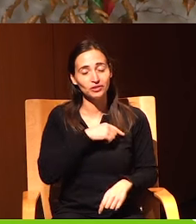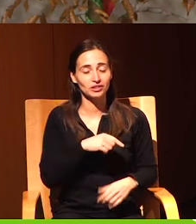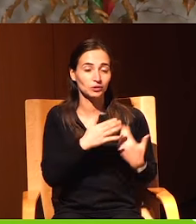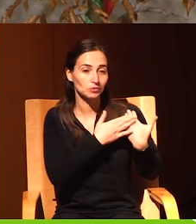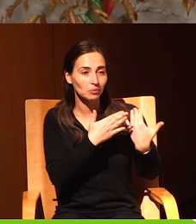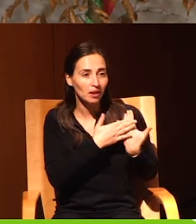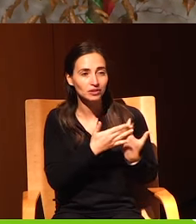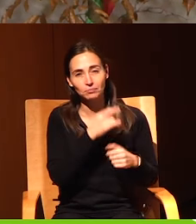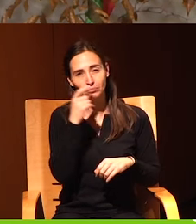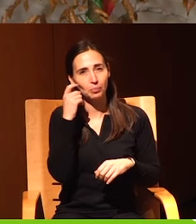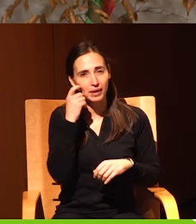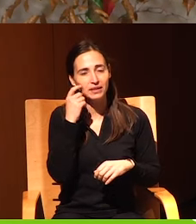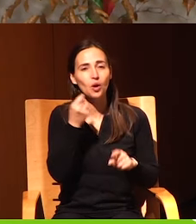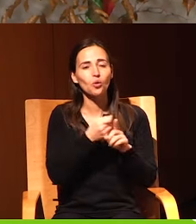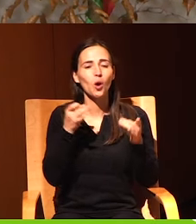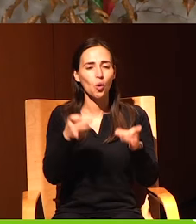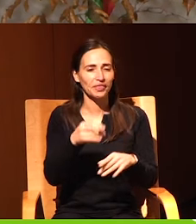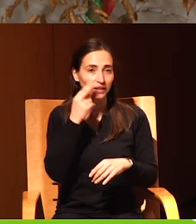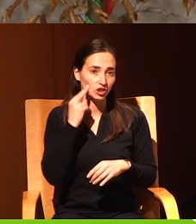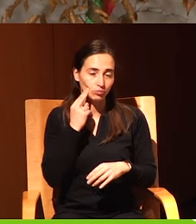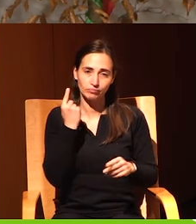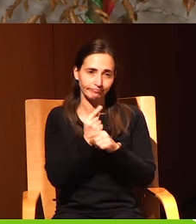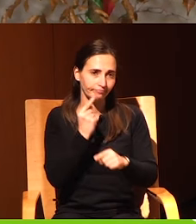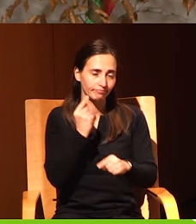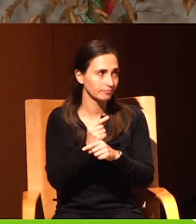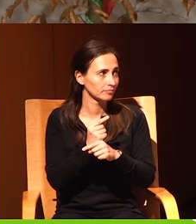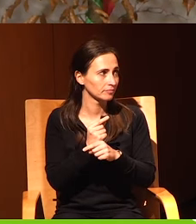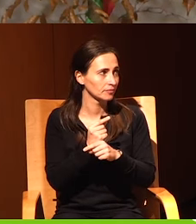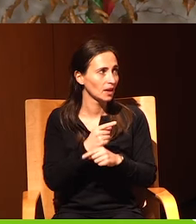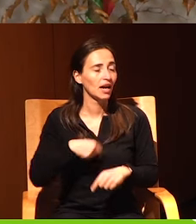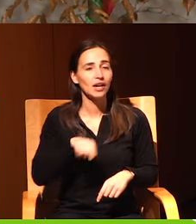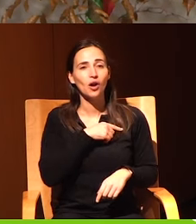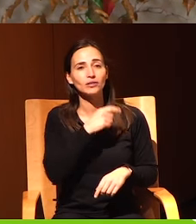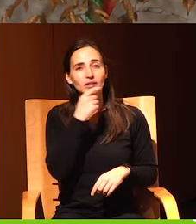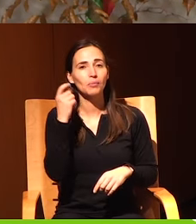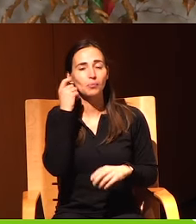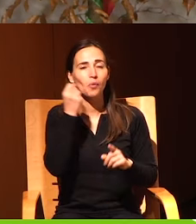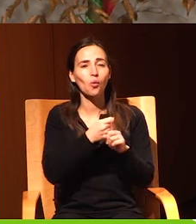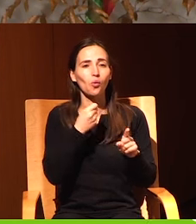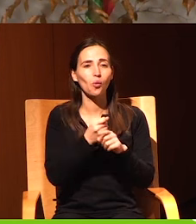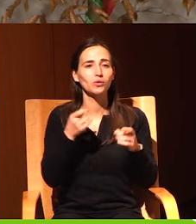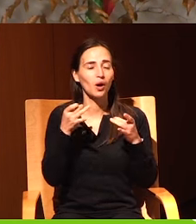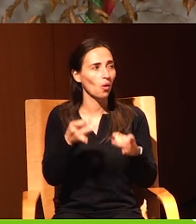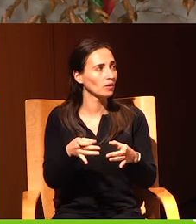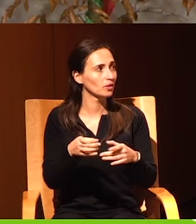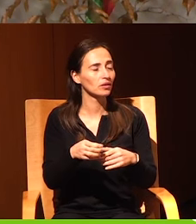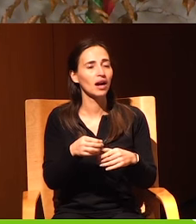nosso compromisso com a luta antirracista é o mesmo o nosso compromisso no combate à